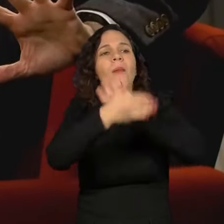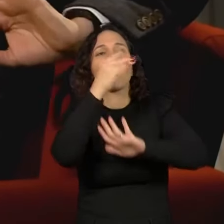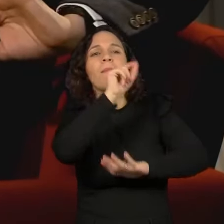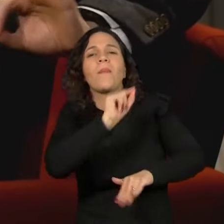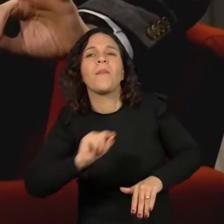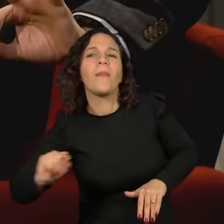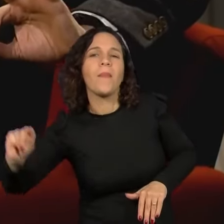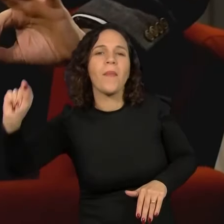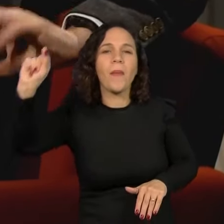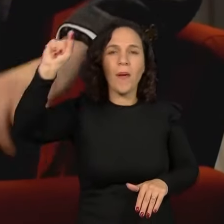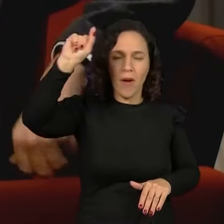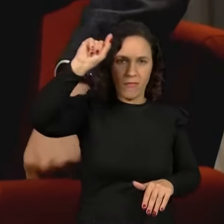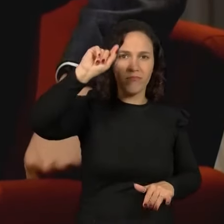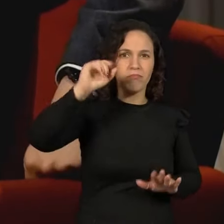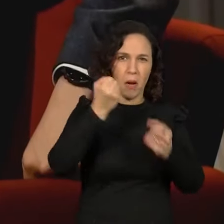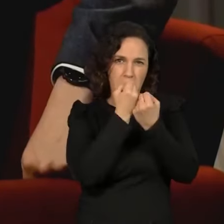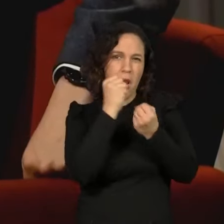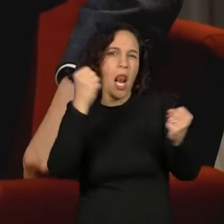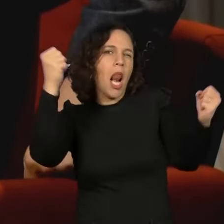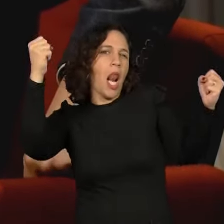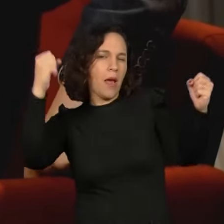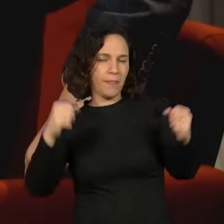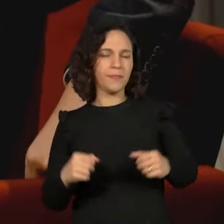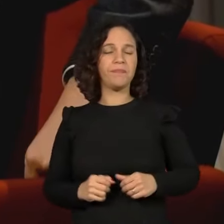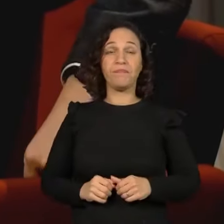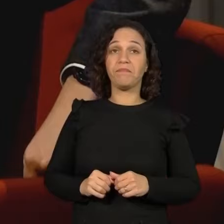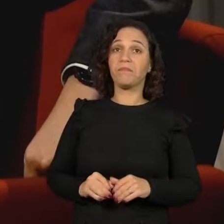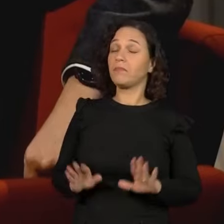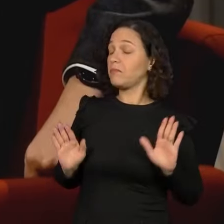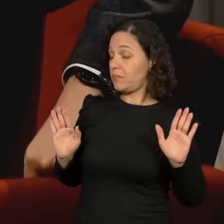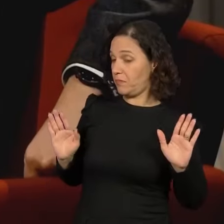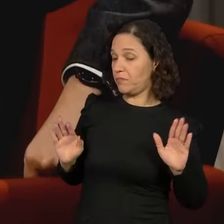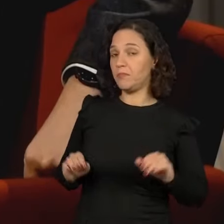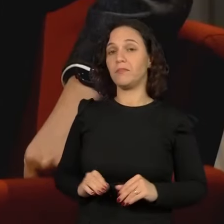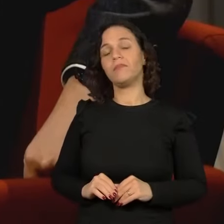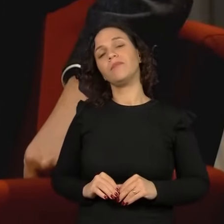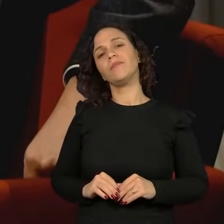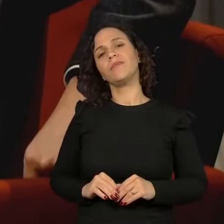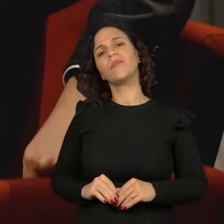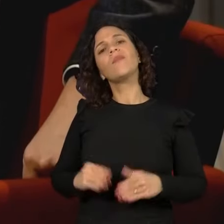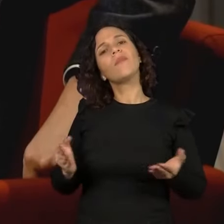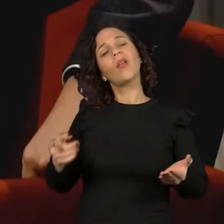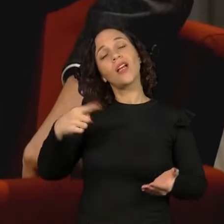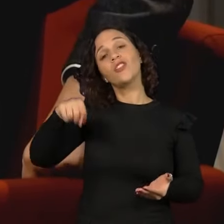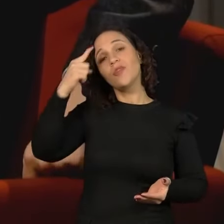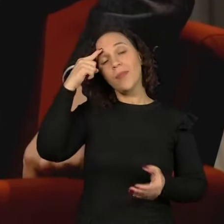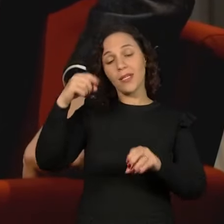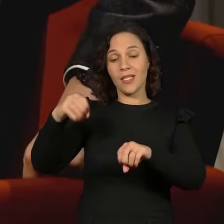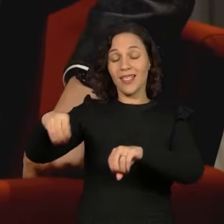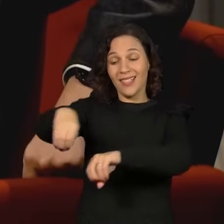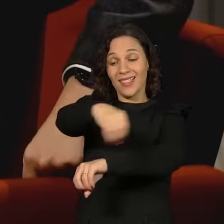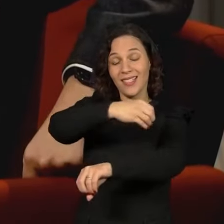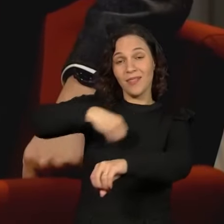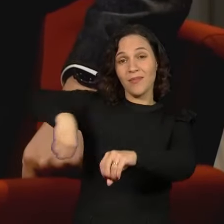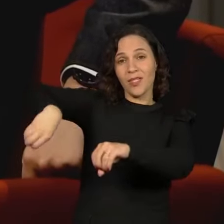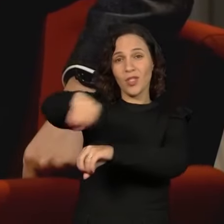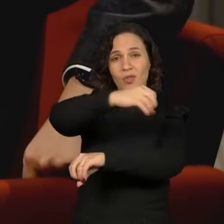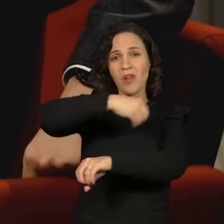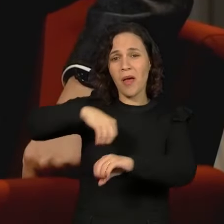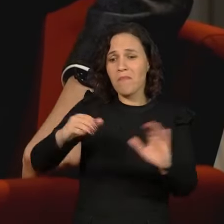galáxias ponto então aquilo que era o sistema solar